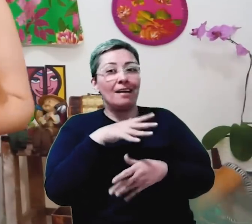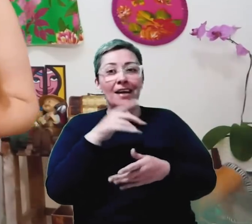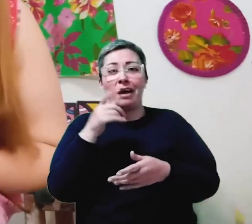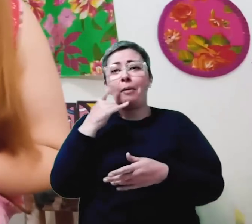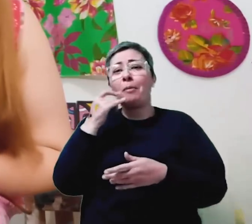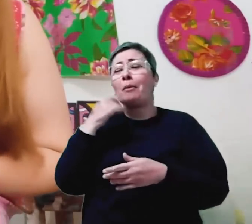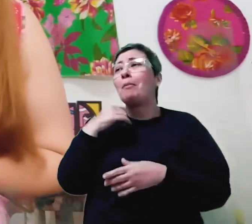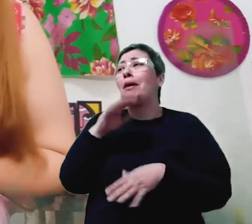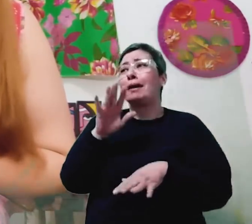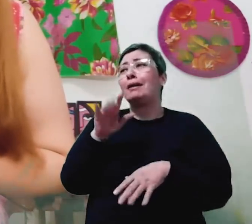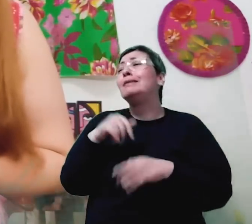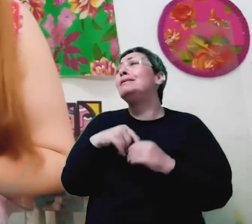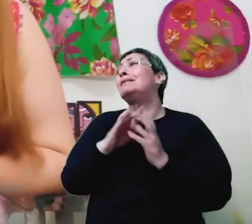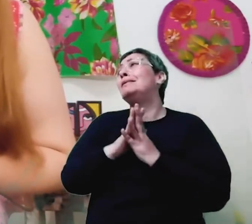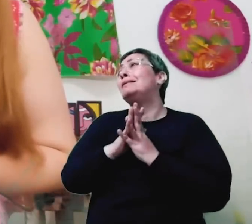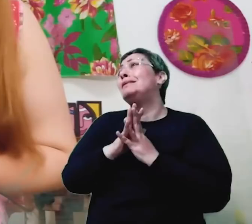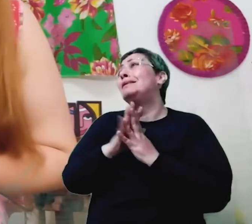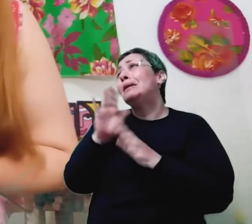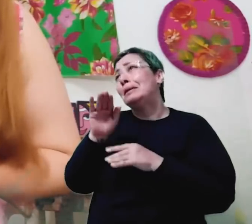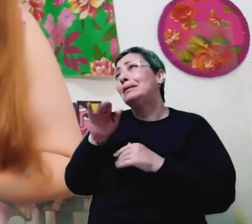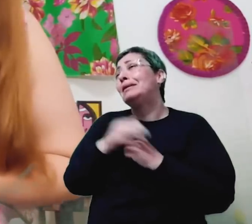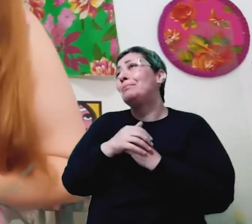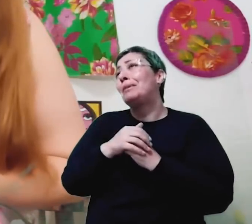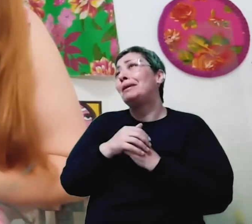disse: papai,